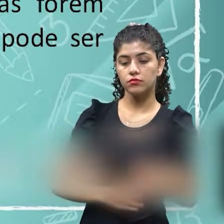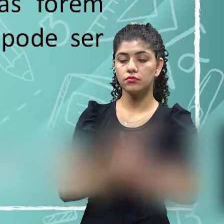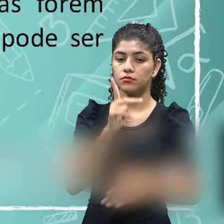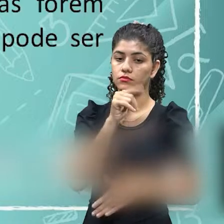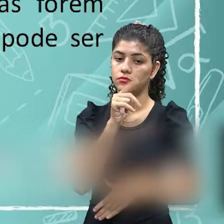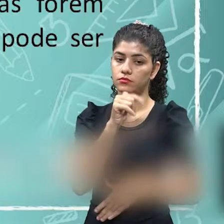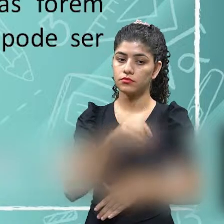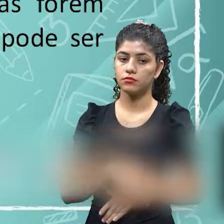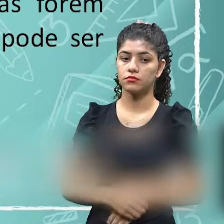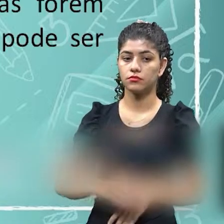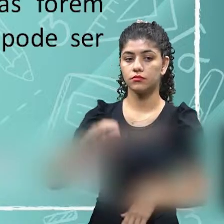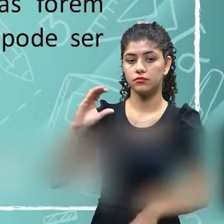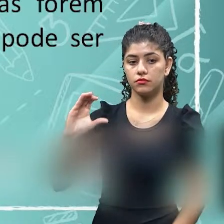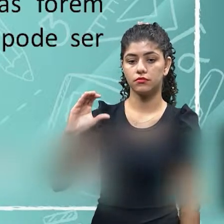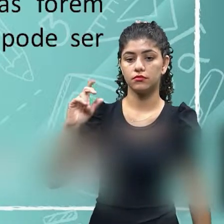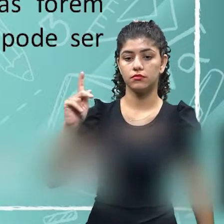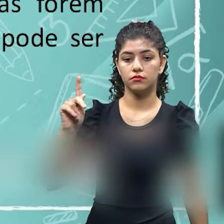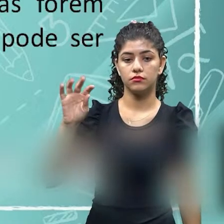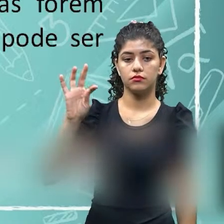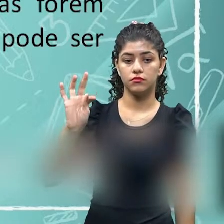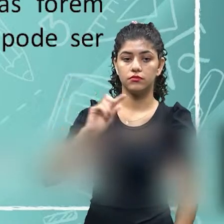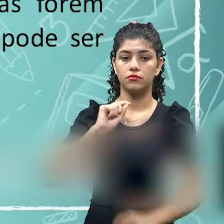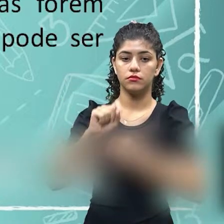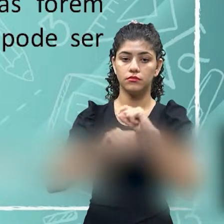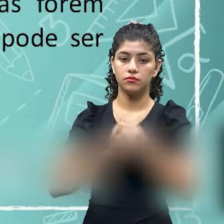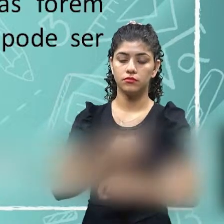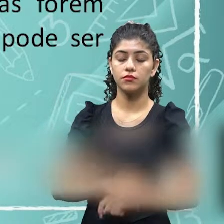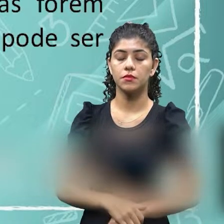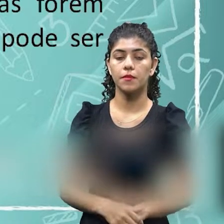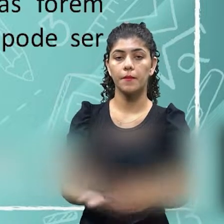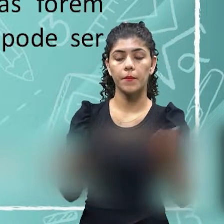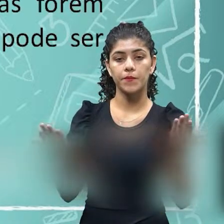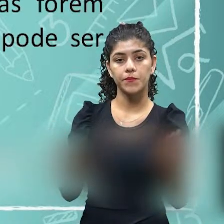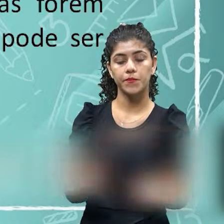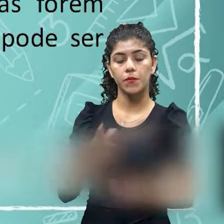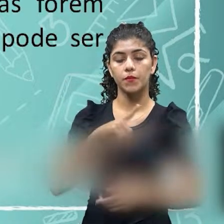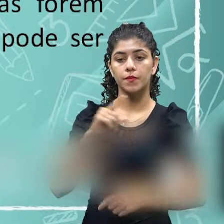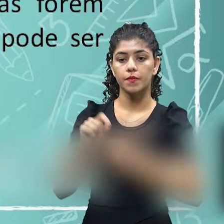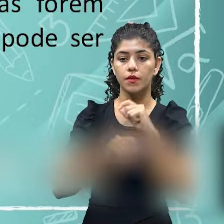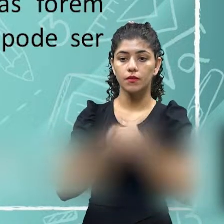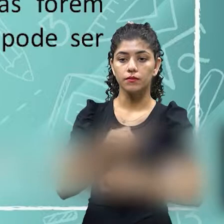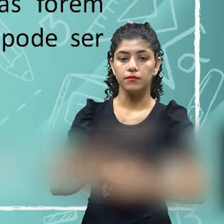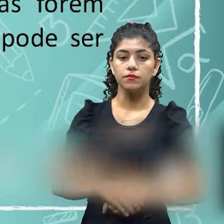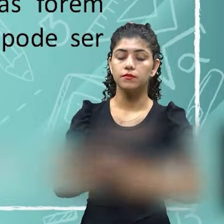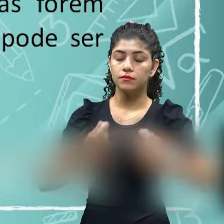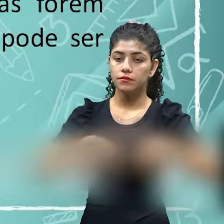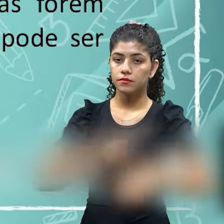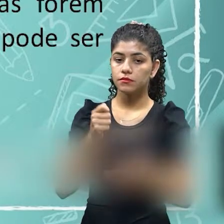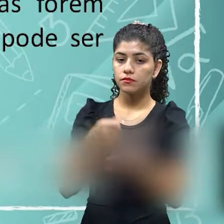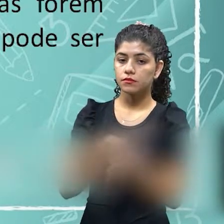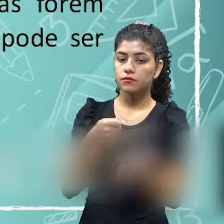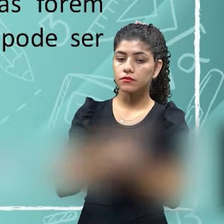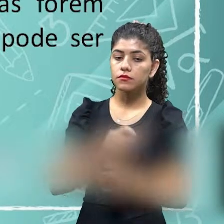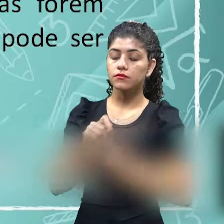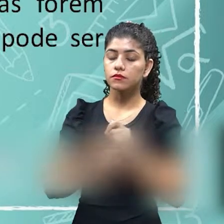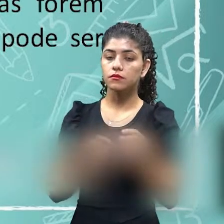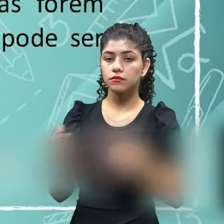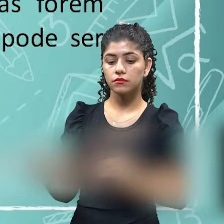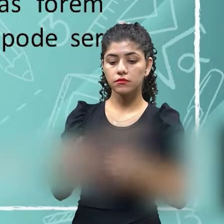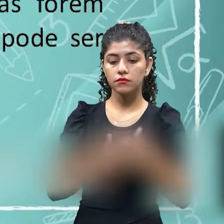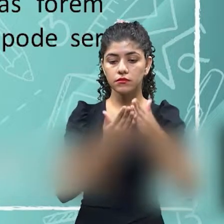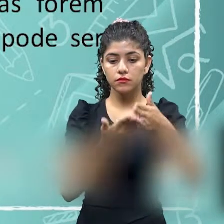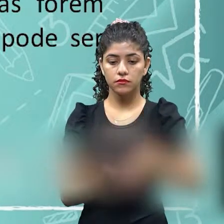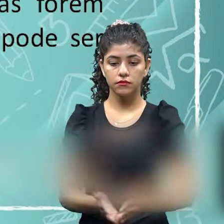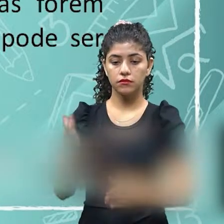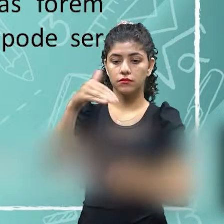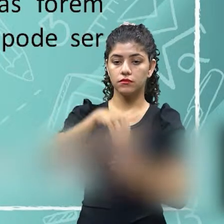O CPT. Como CFR, essa condição estipula que o exportador deverá pagar as despesas de embarque da mercadoria e